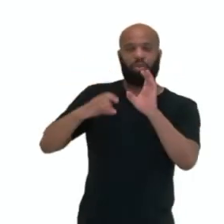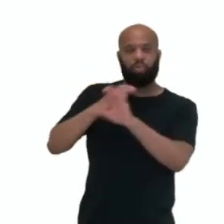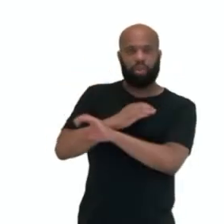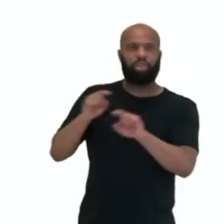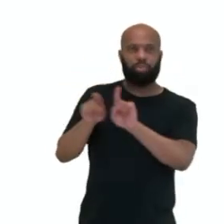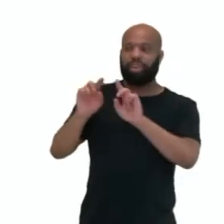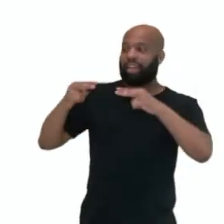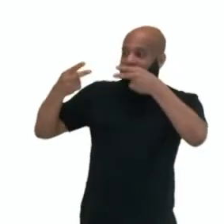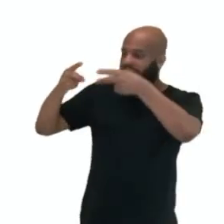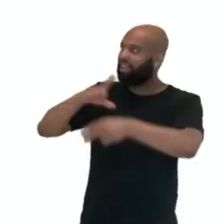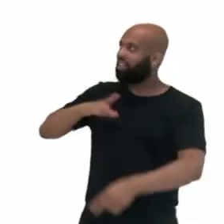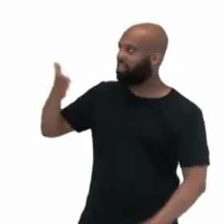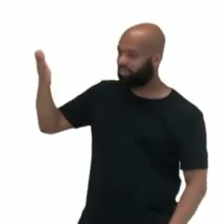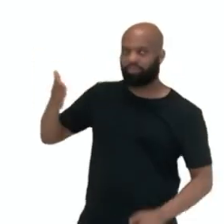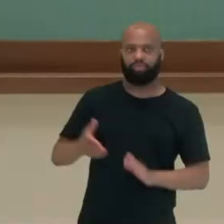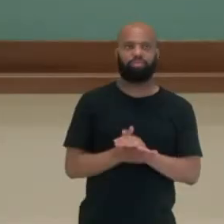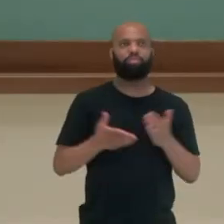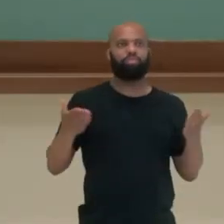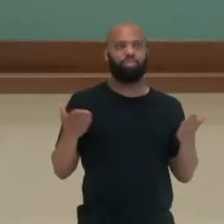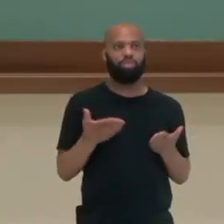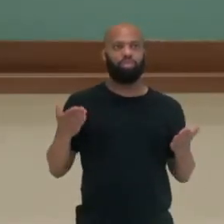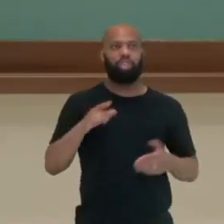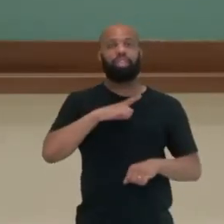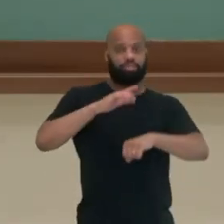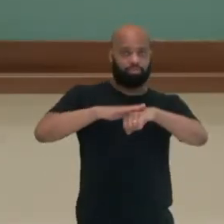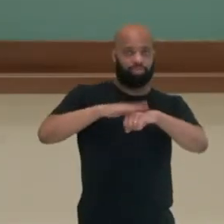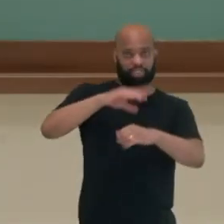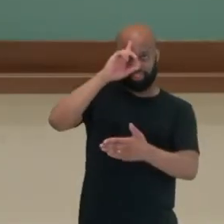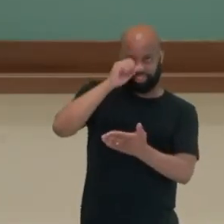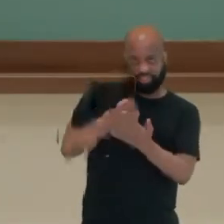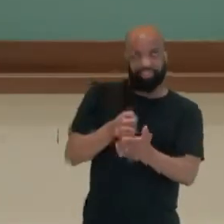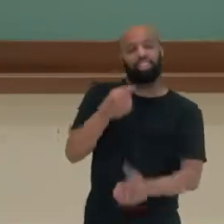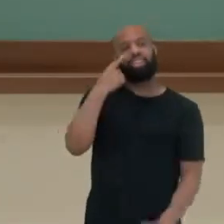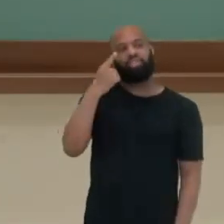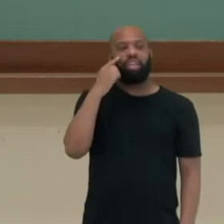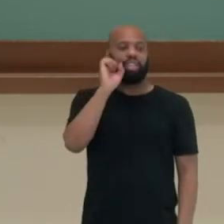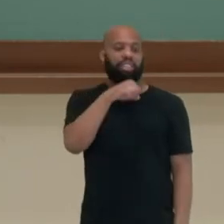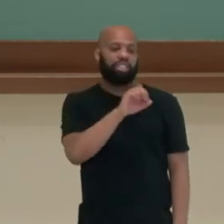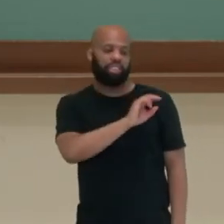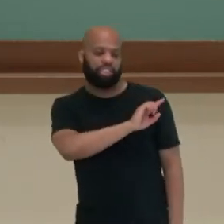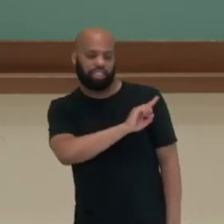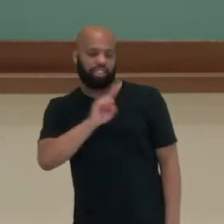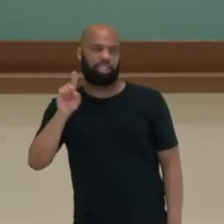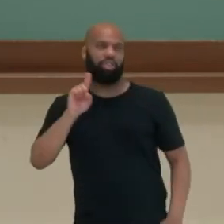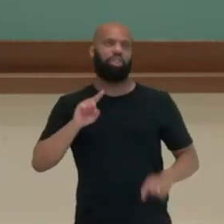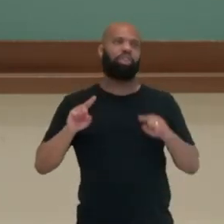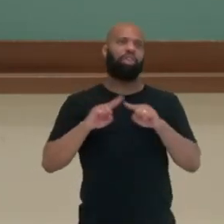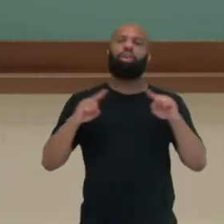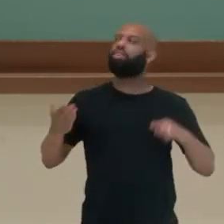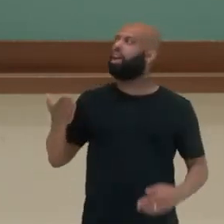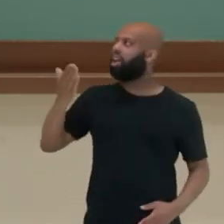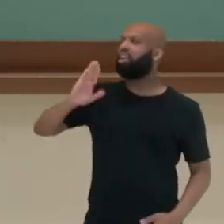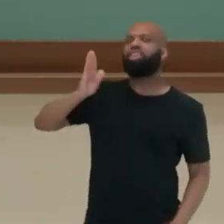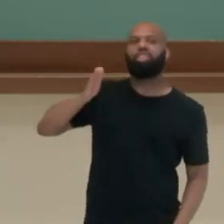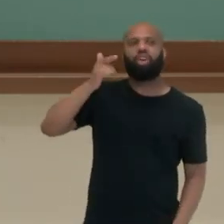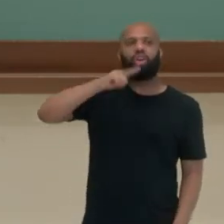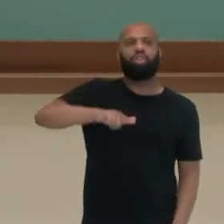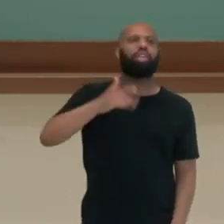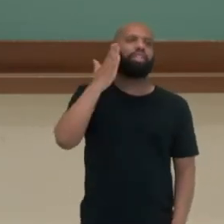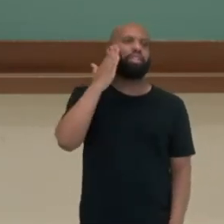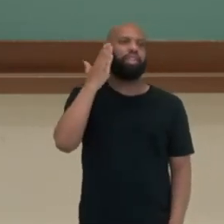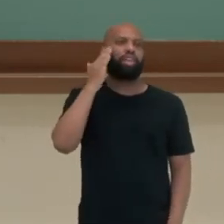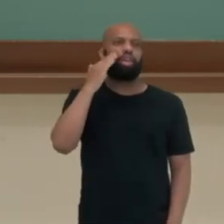íntegra nesse endereço. Então fica aí a critério de vocês conferirem ou não na íntegra, mas ali a gente já pode ter uma ideia de a